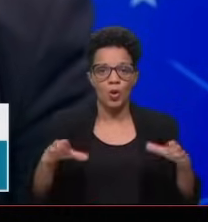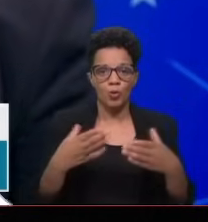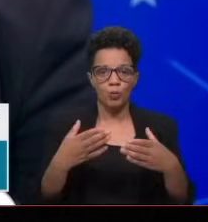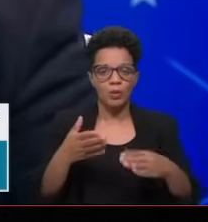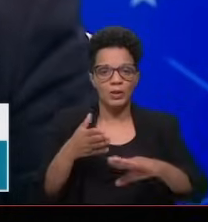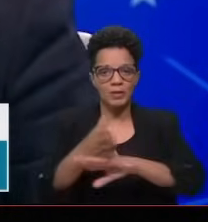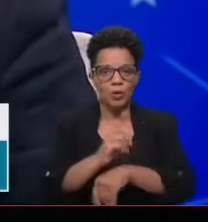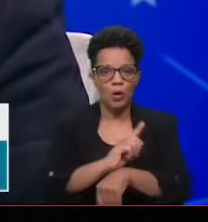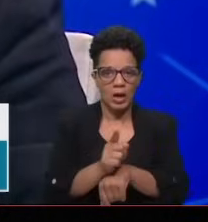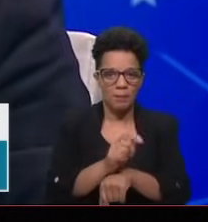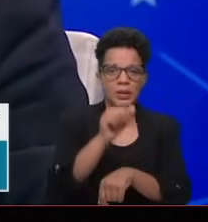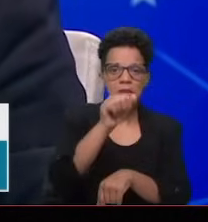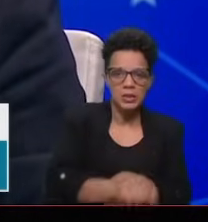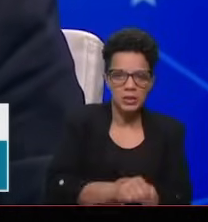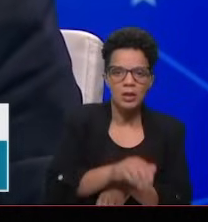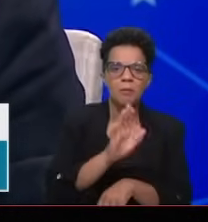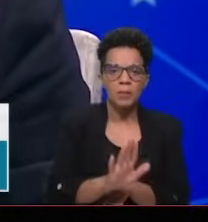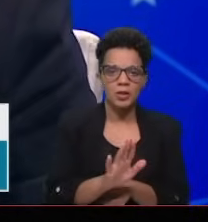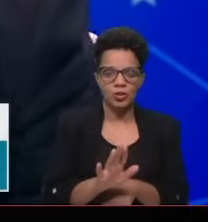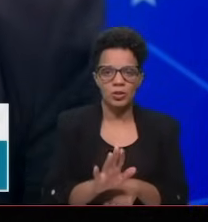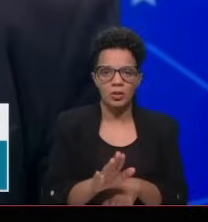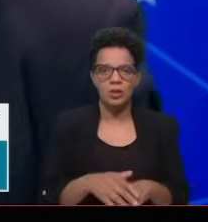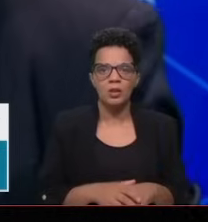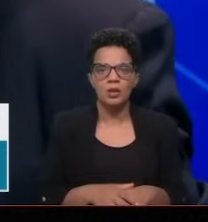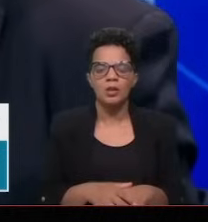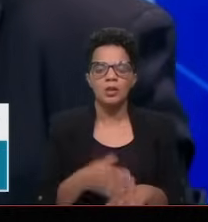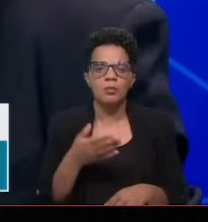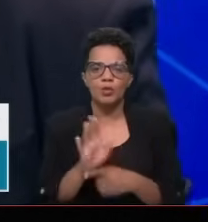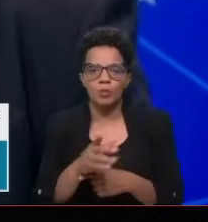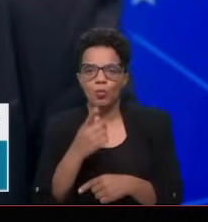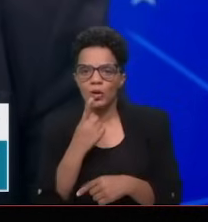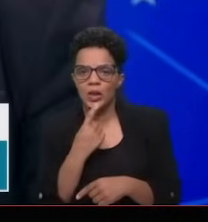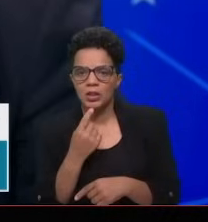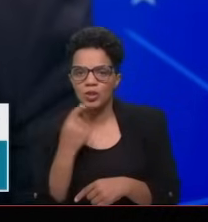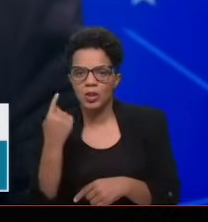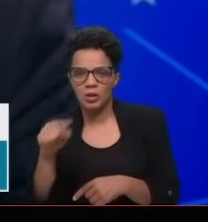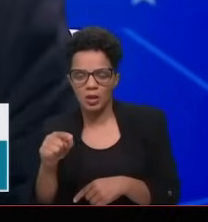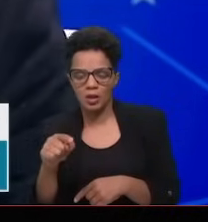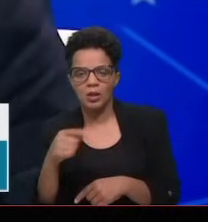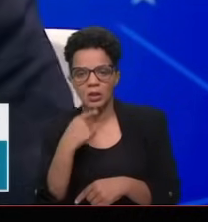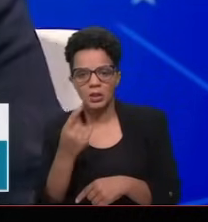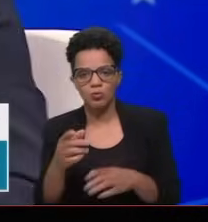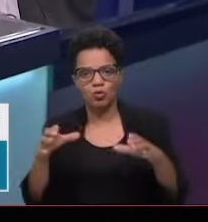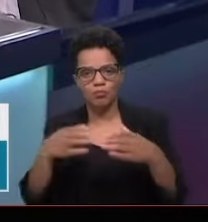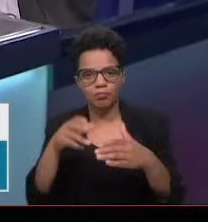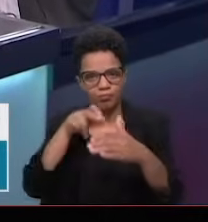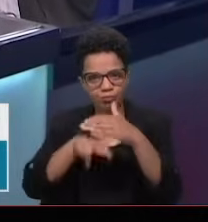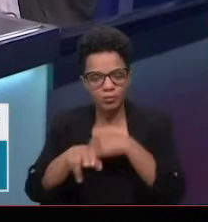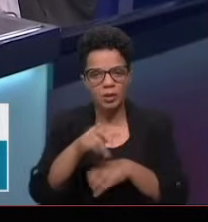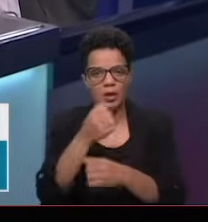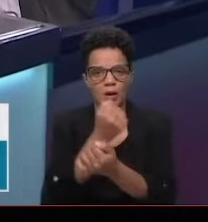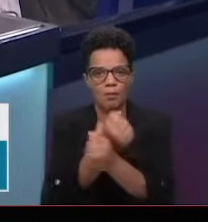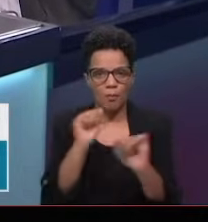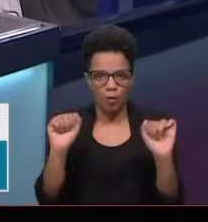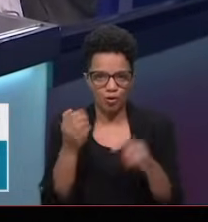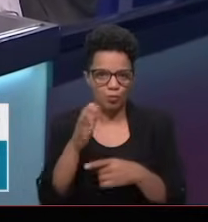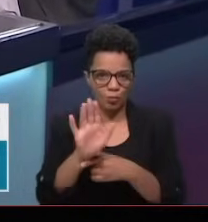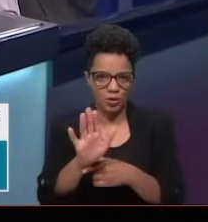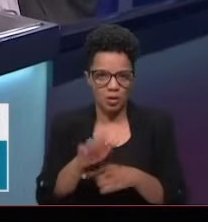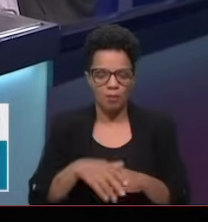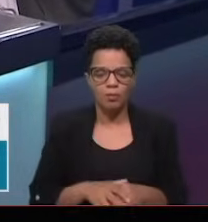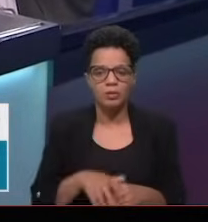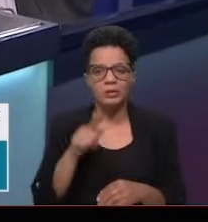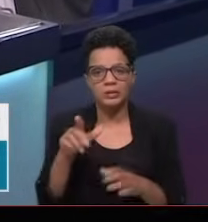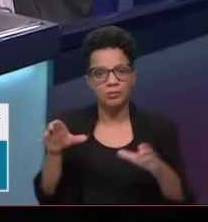sim mas a força de reação rápida como o ar que tem os ingleses e que foi digamos a força de entrada na Bósnia por exemplo é uma